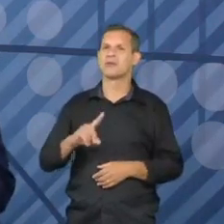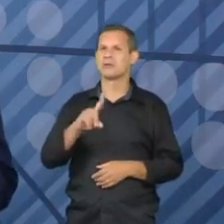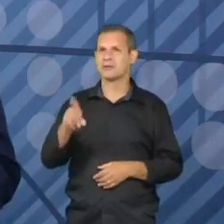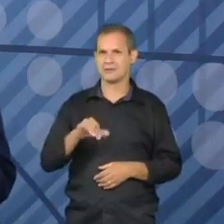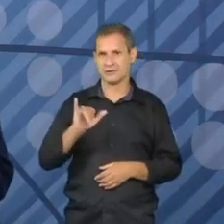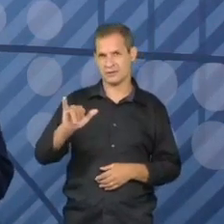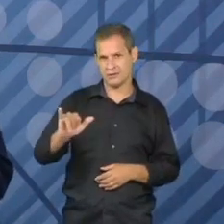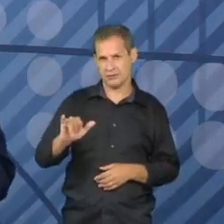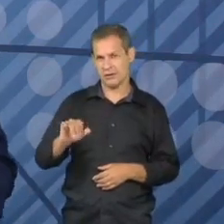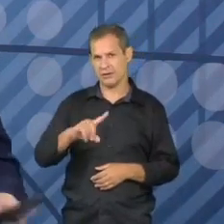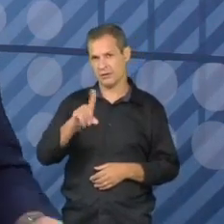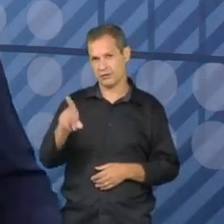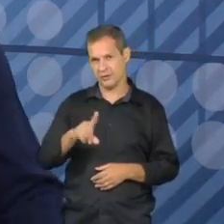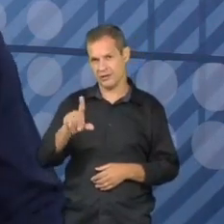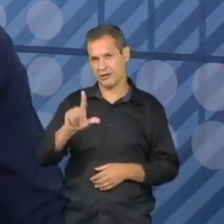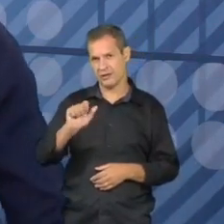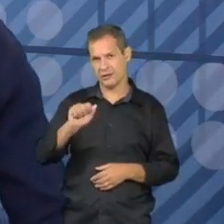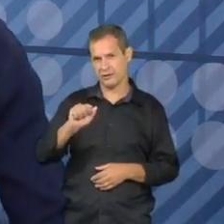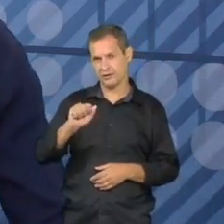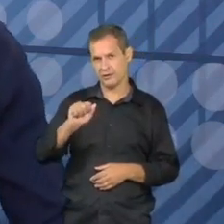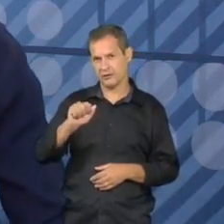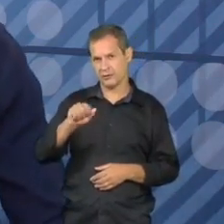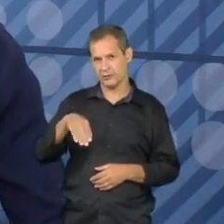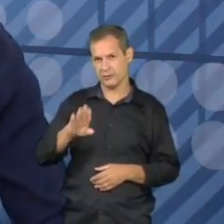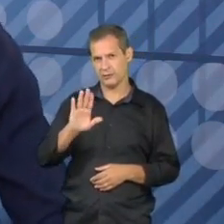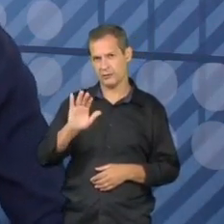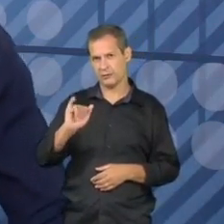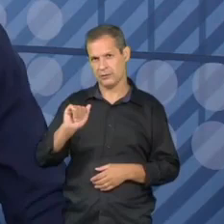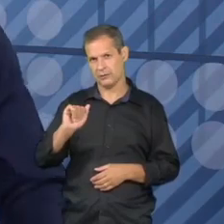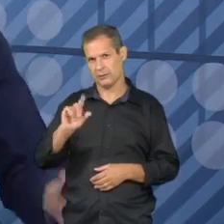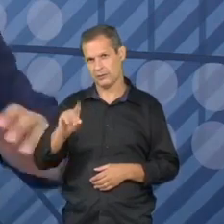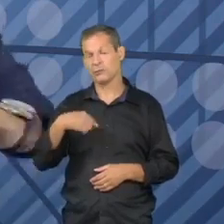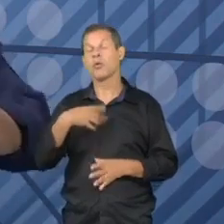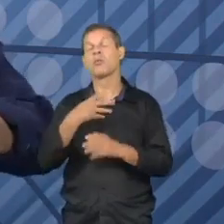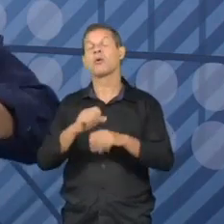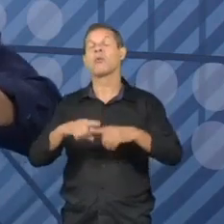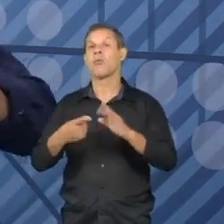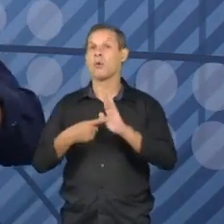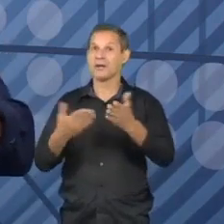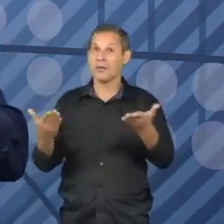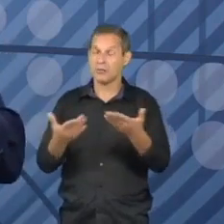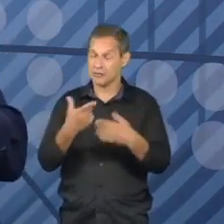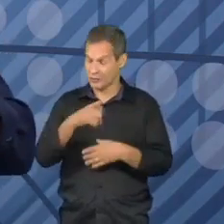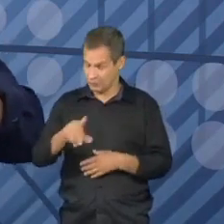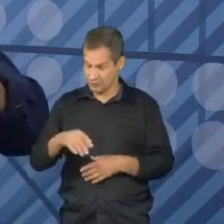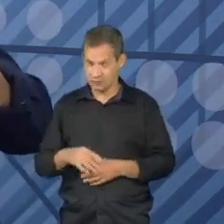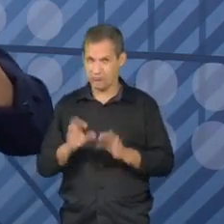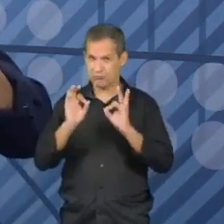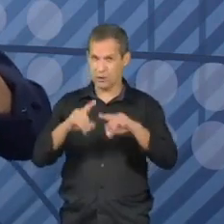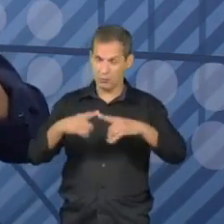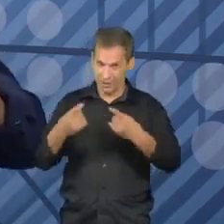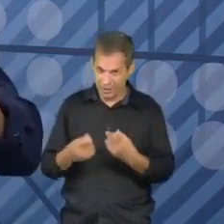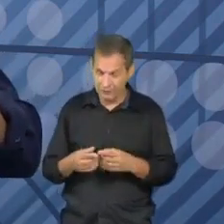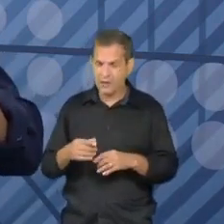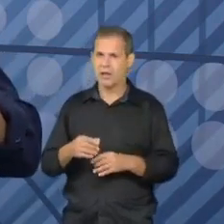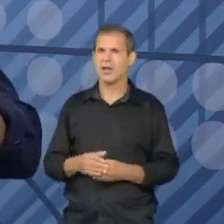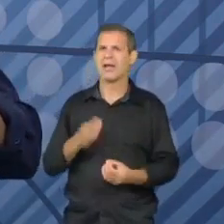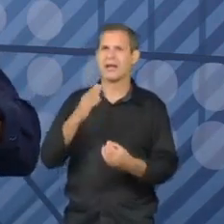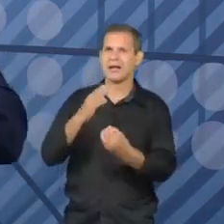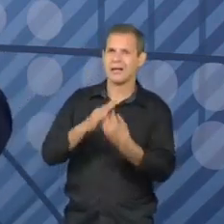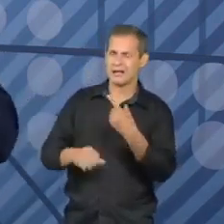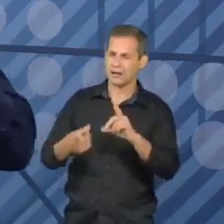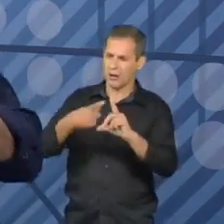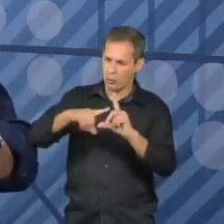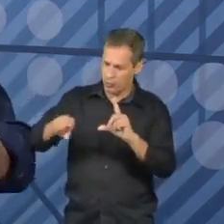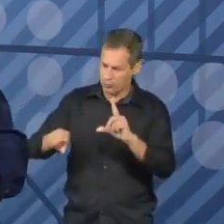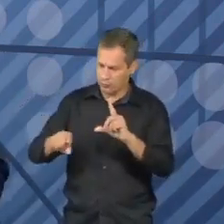ZY? É o Z lambda. Então, esse Z lambda, como é que eu calculo? Vou mostrar para você novamente, passo a passo. Gera a curva de distribuição